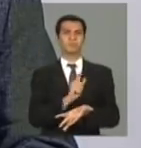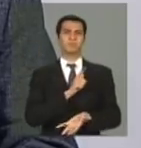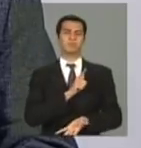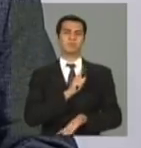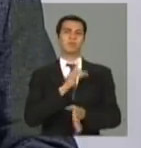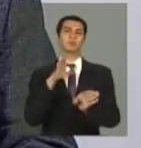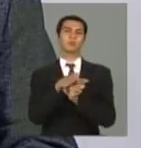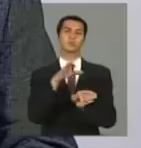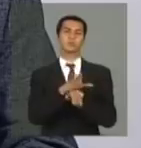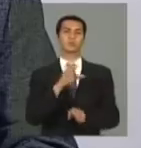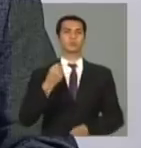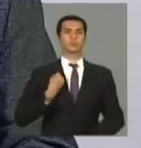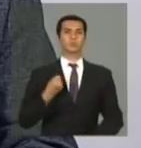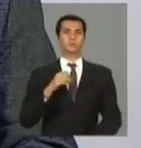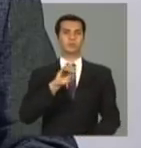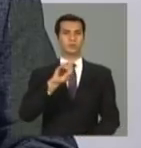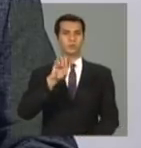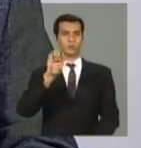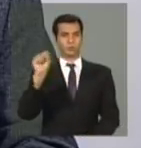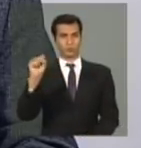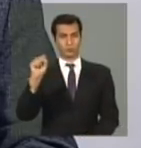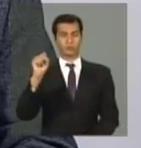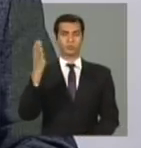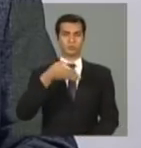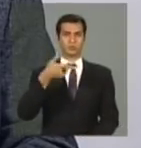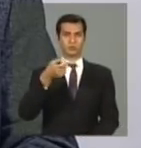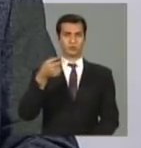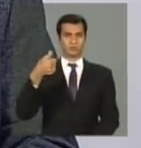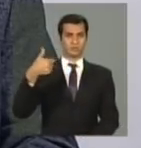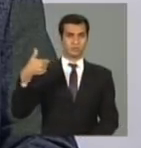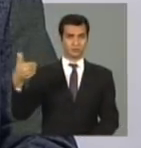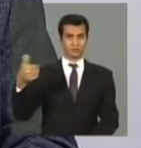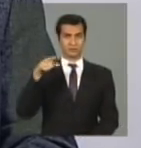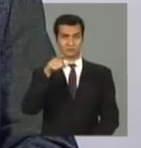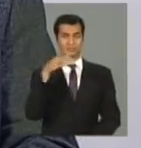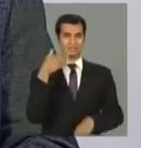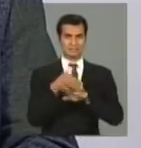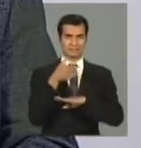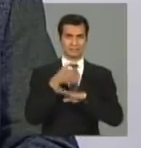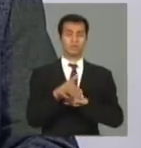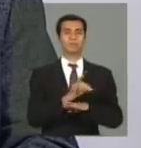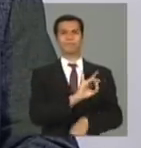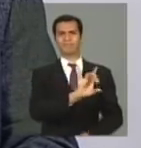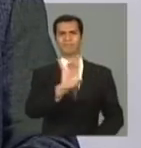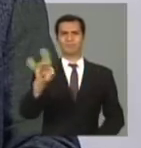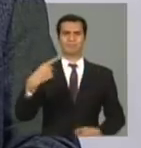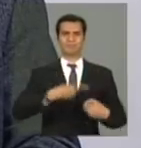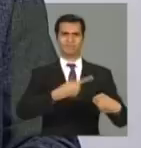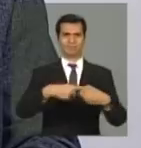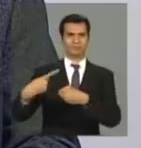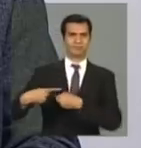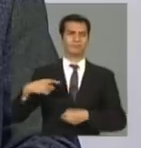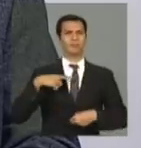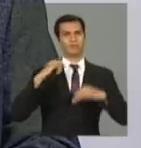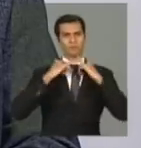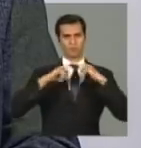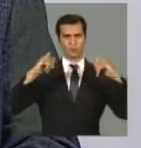IO08, dos não localizados 2011. Entrando lá, cada município tem informações